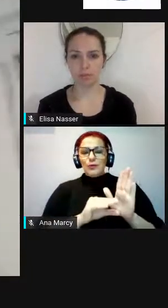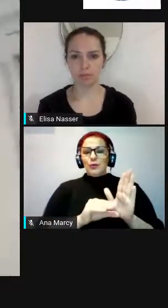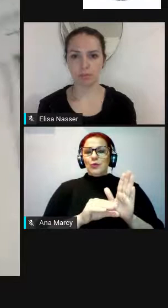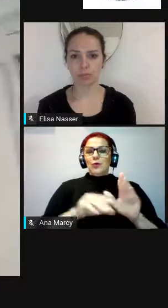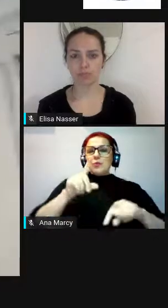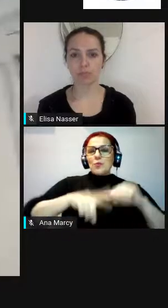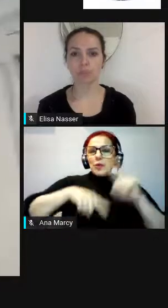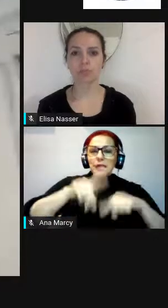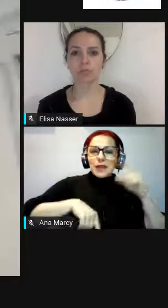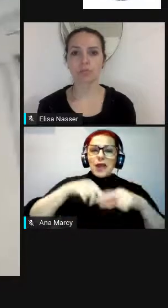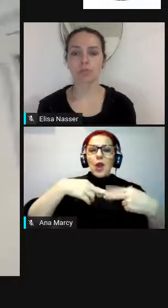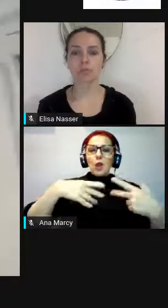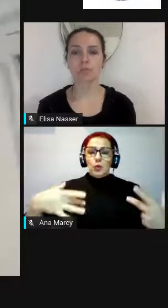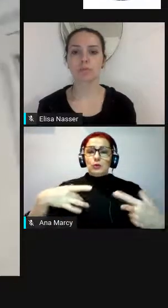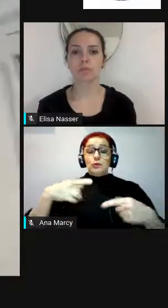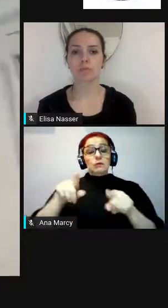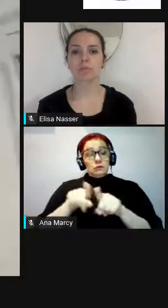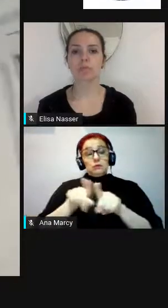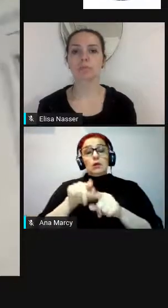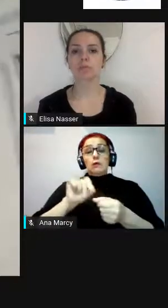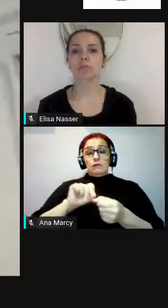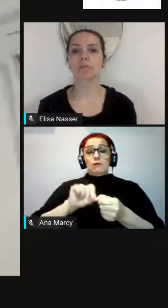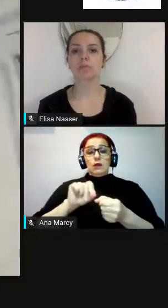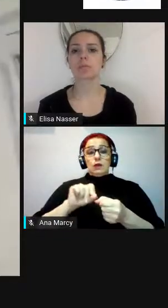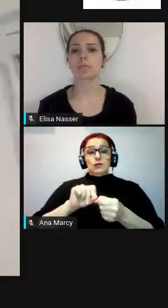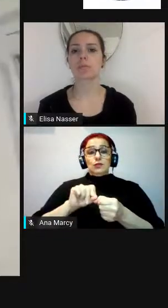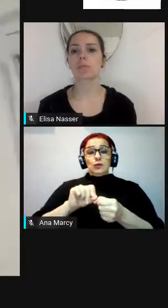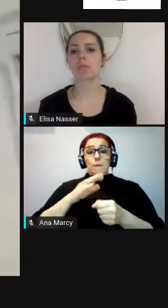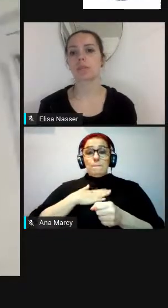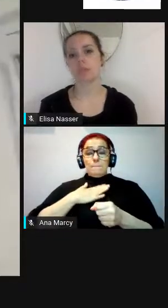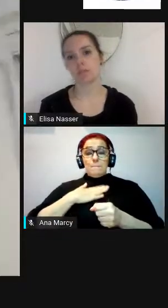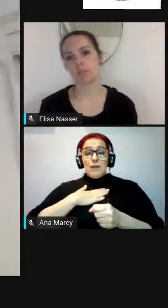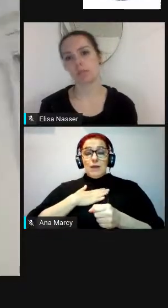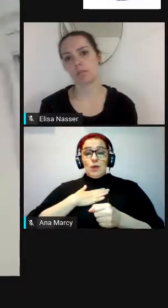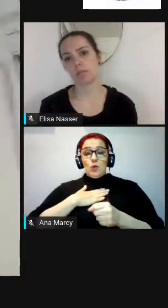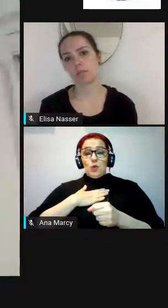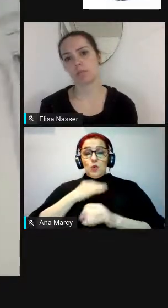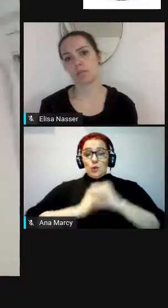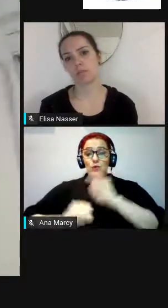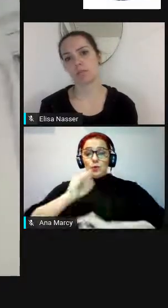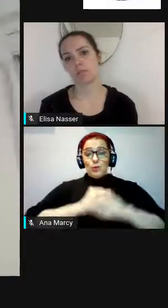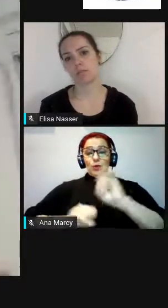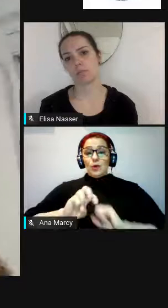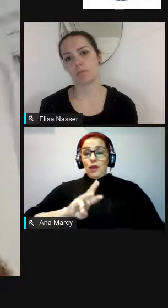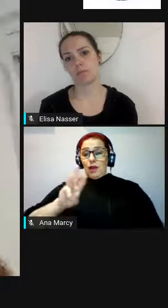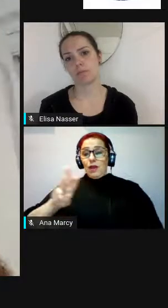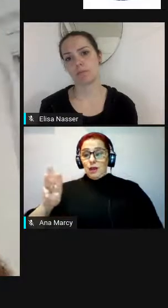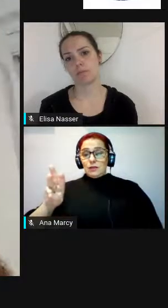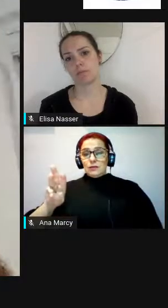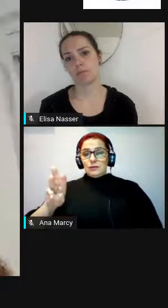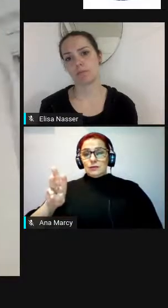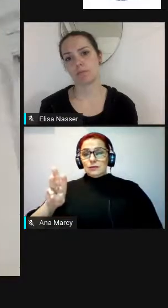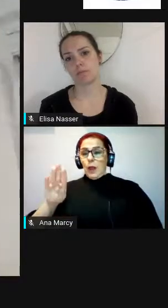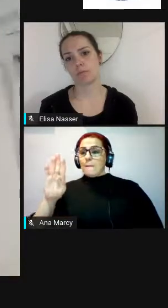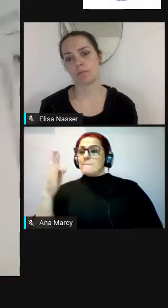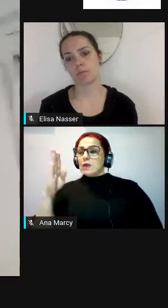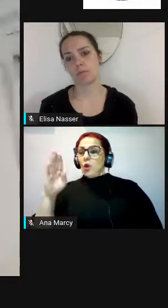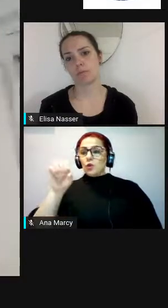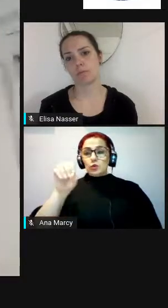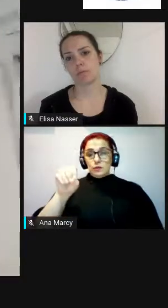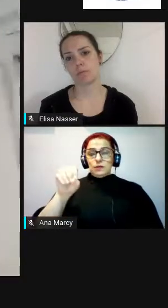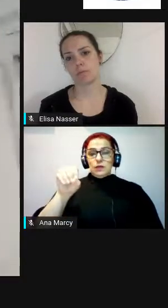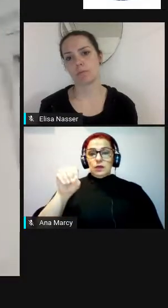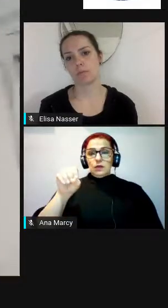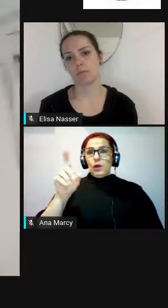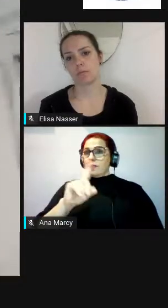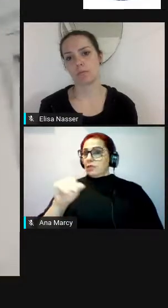pessoa o que eu faço no meu canal biólogo 0 no canal biólogo zero eu vendo na verdade eu não vendi nenhum curso ainda né